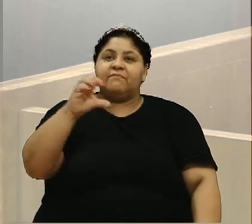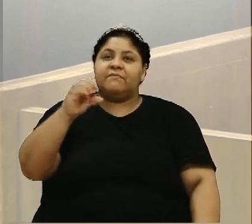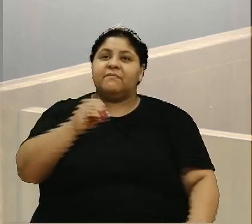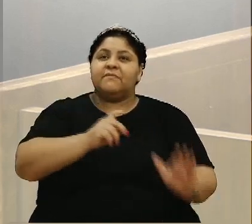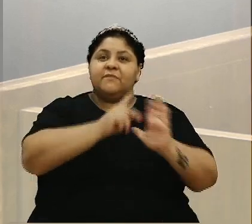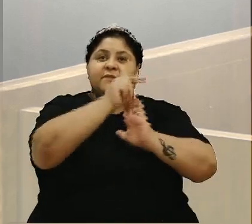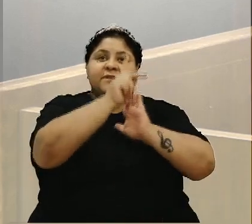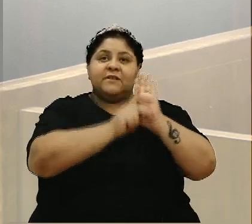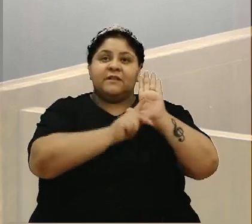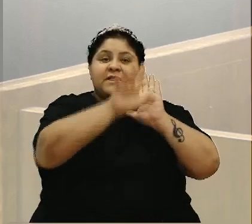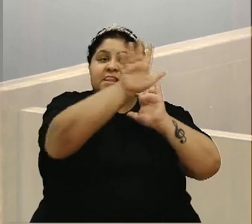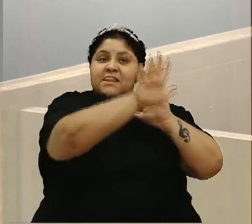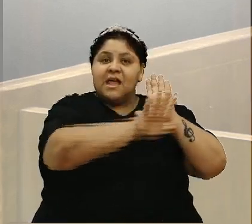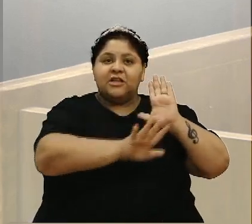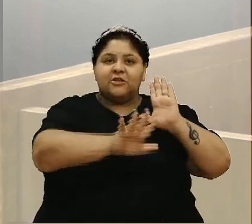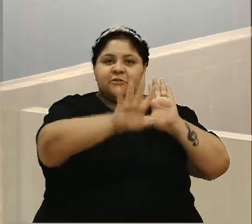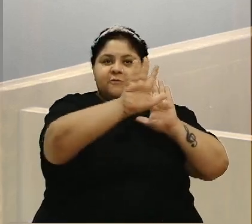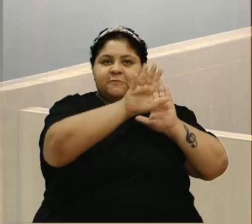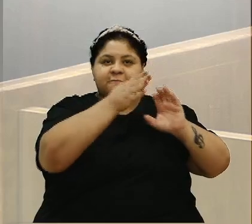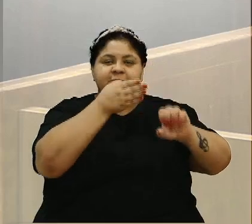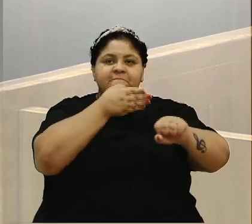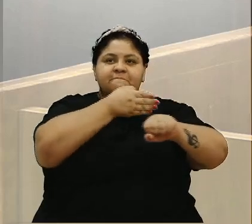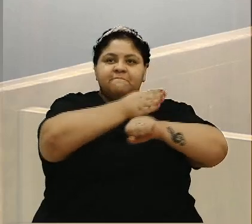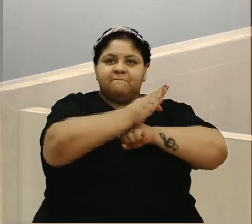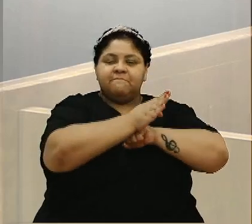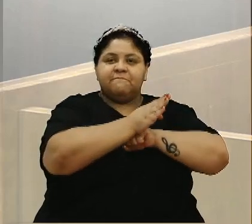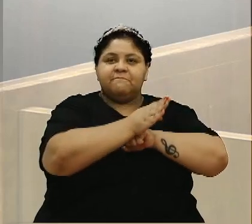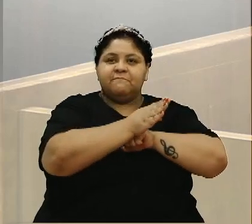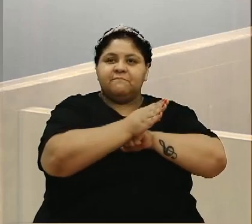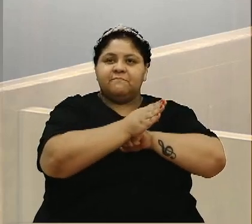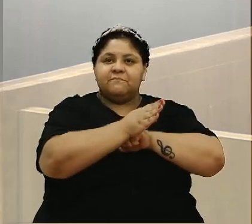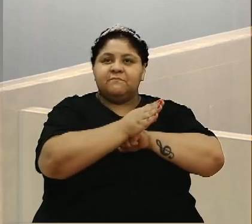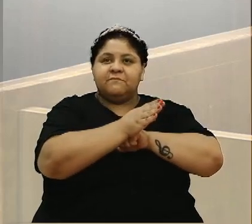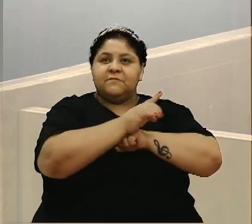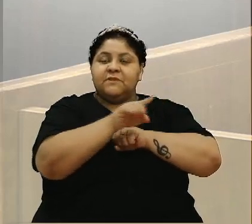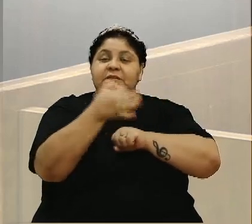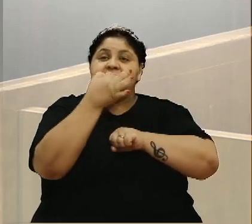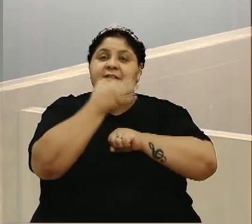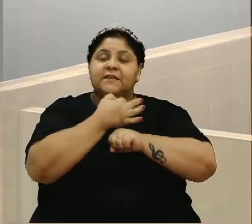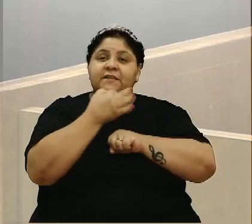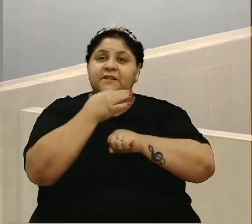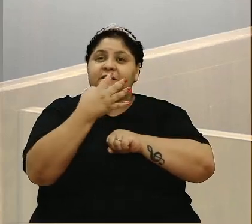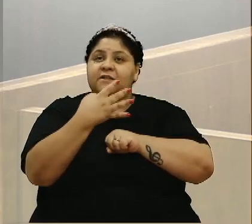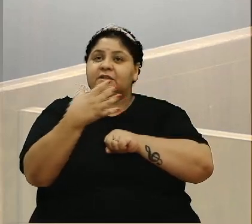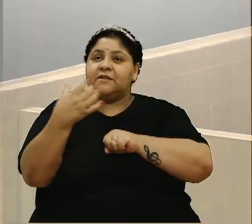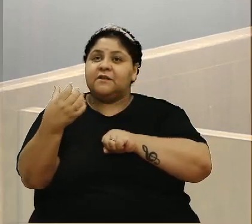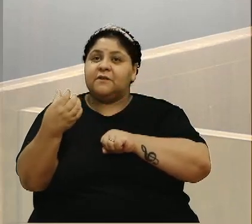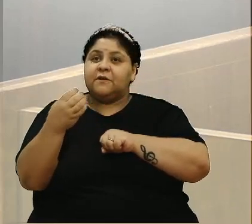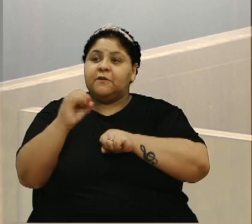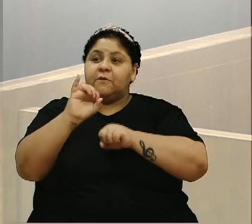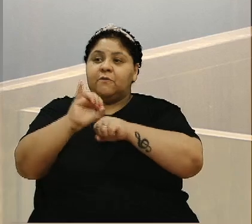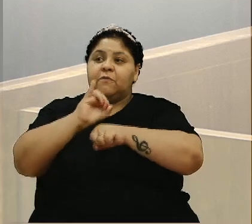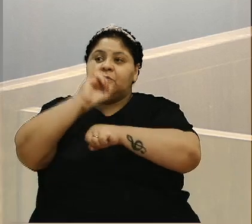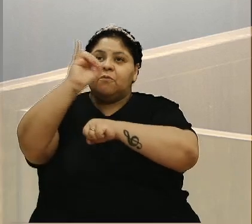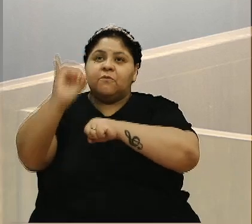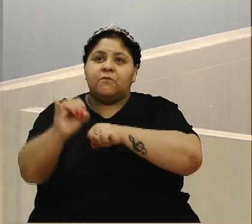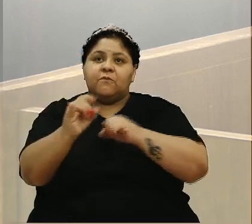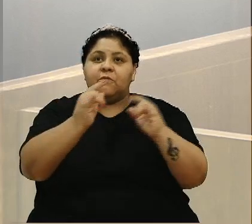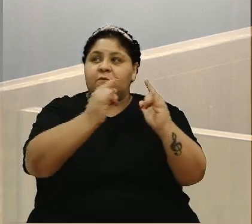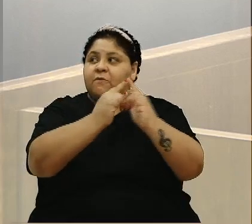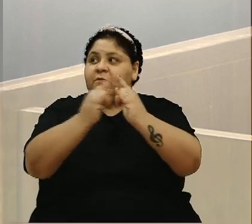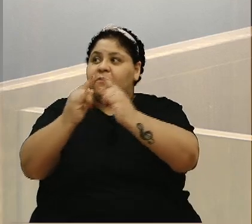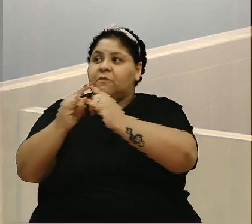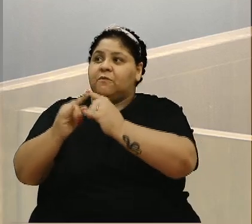projetos nacionais aprovados, além do de Caxias, e 40 internacional. É um instituto que